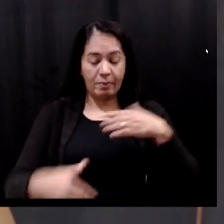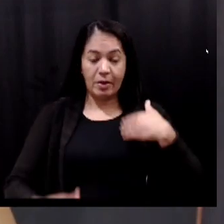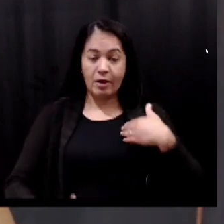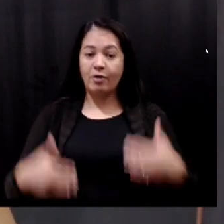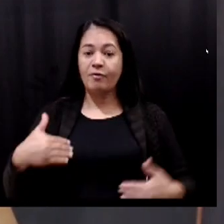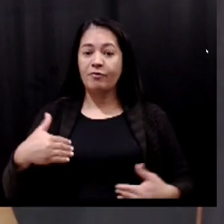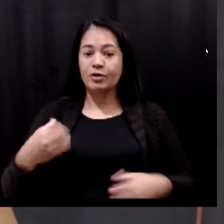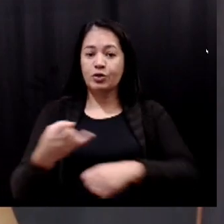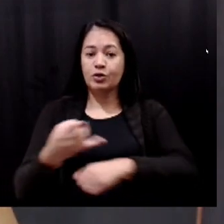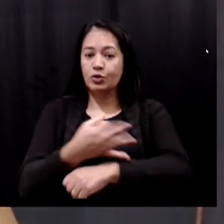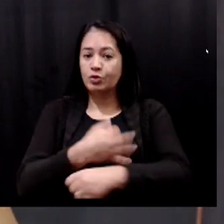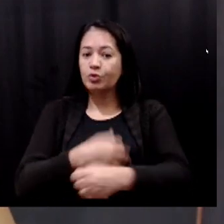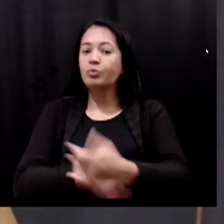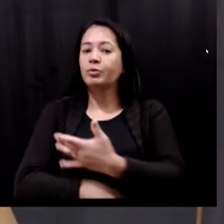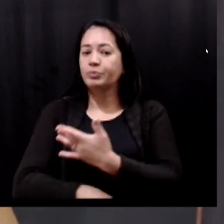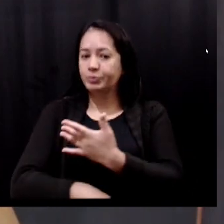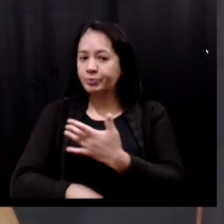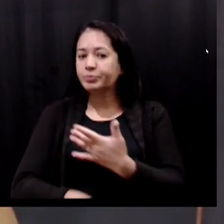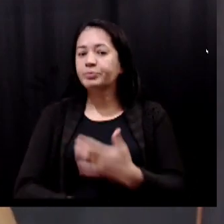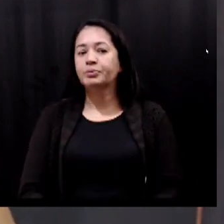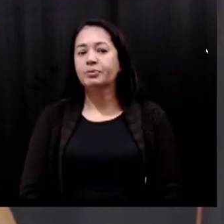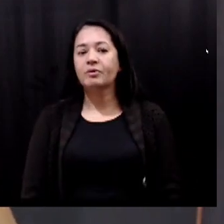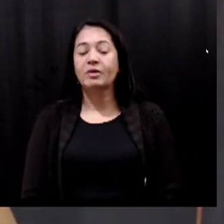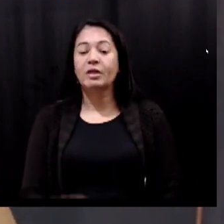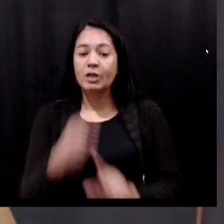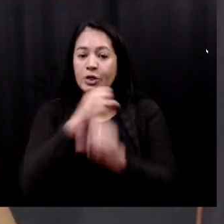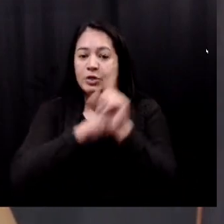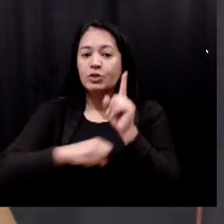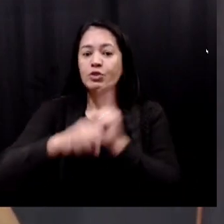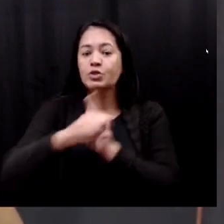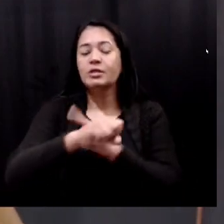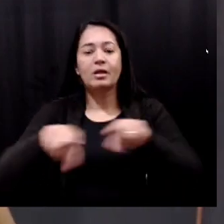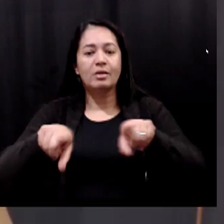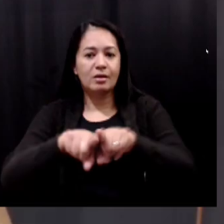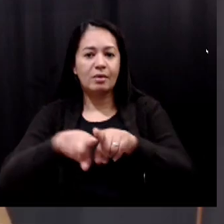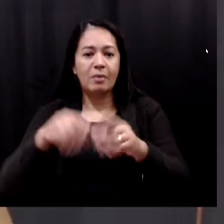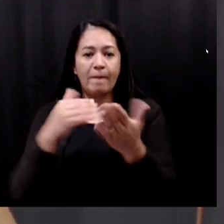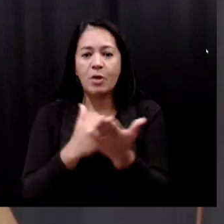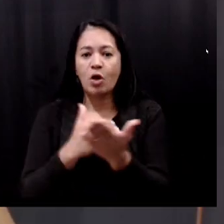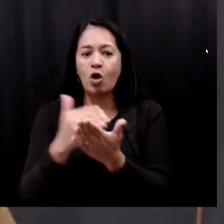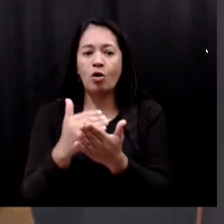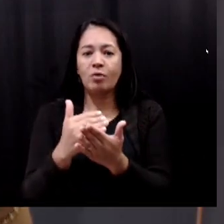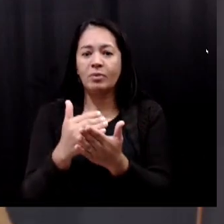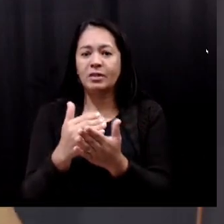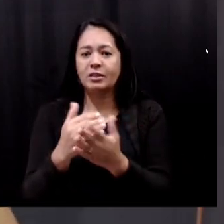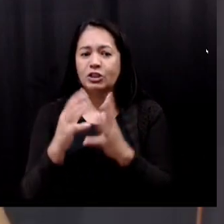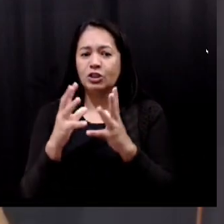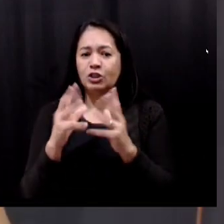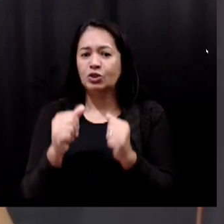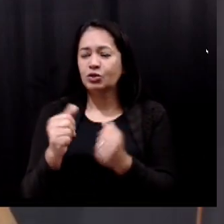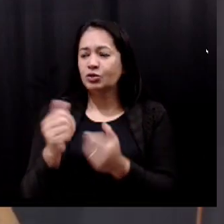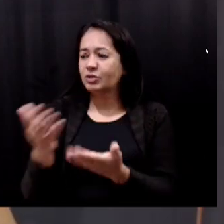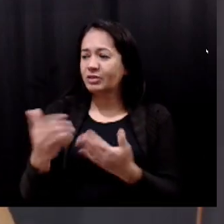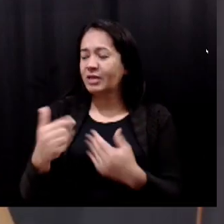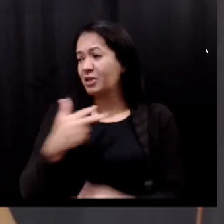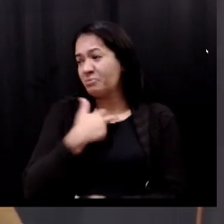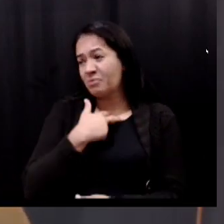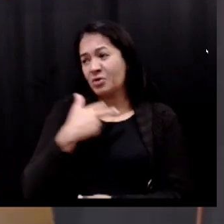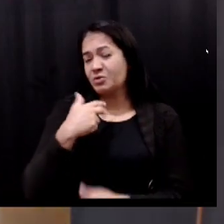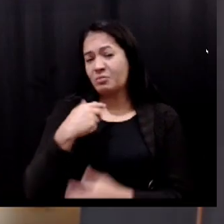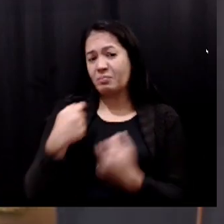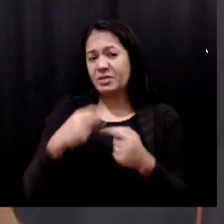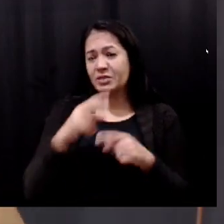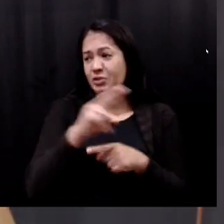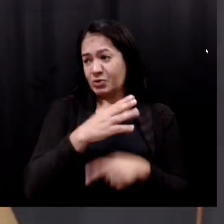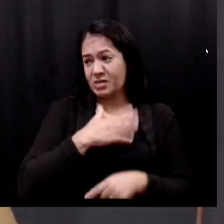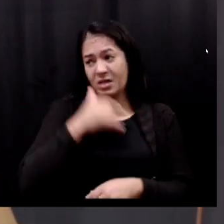e físicos, e sociais também, porque ela começa a recusar todos os convites. Não, não posso, porque eu tenho que cuidar da minha mãe. Não, não posso,